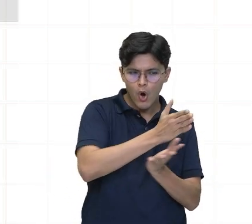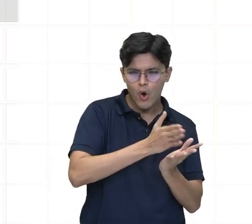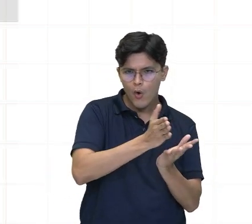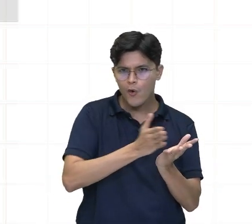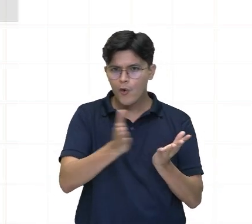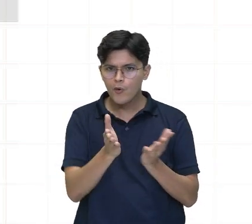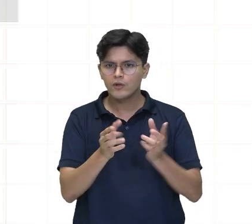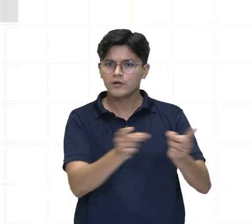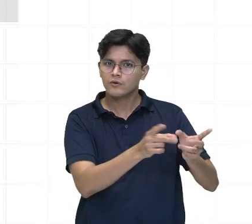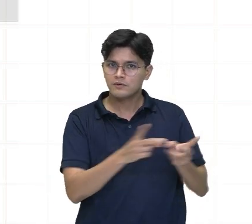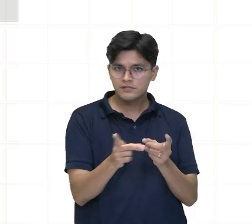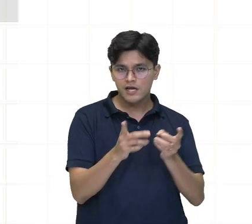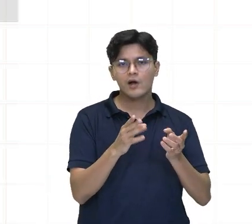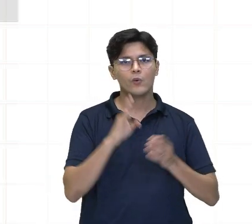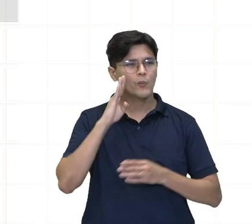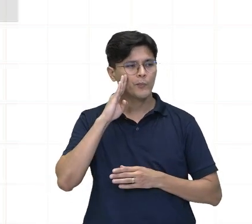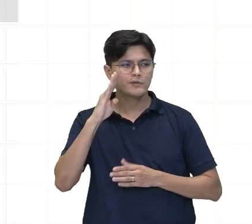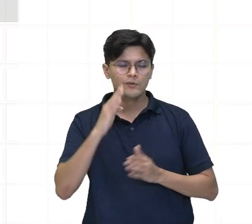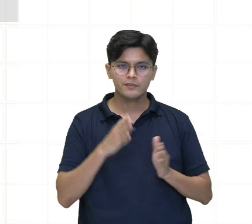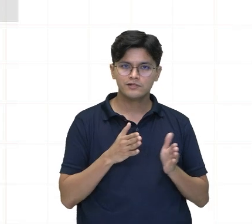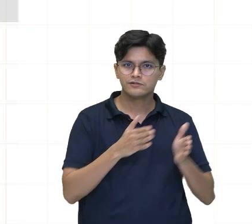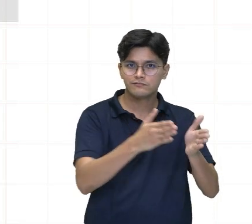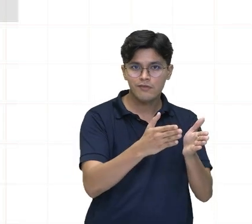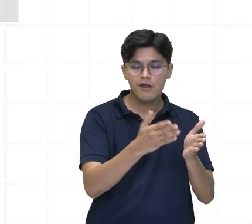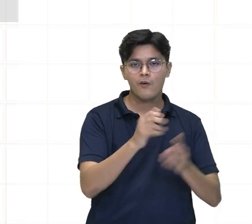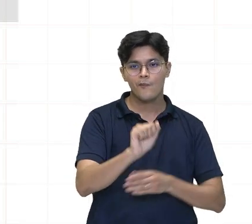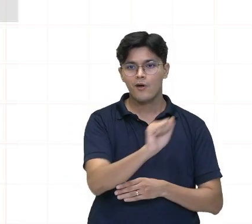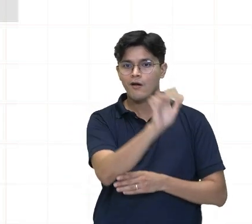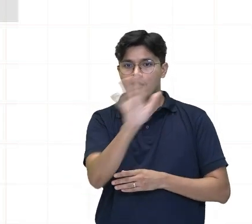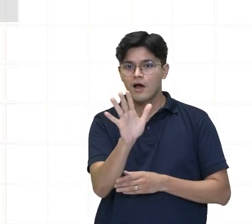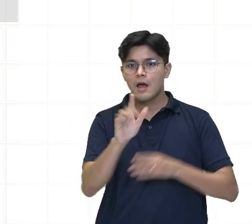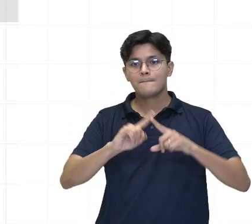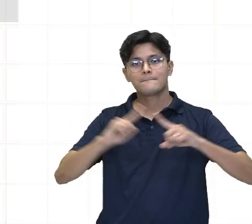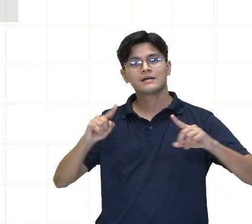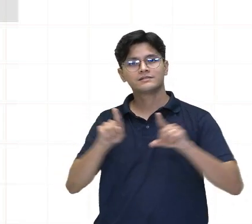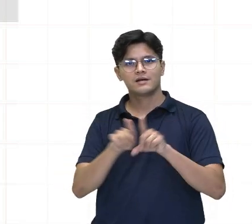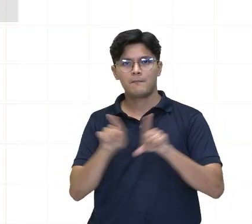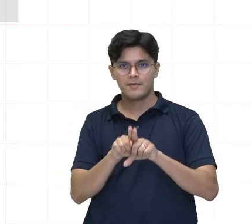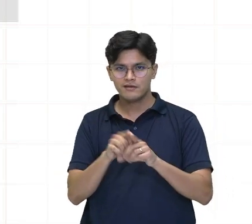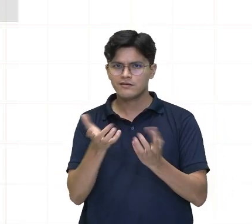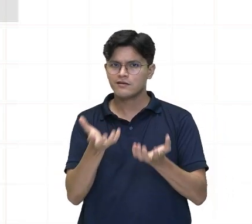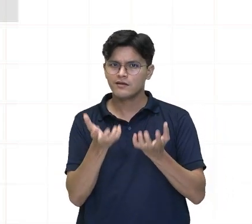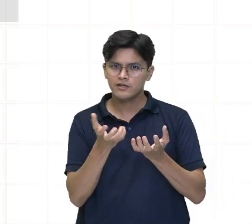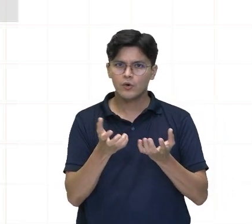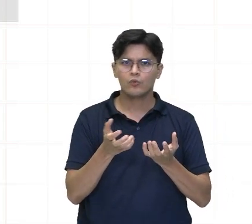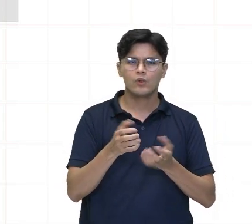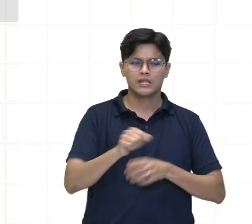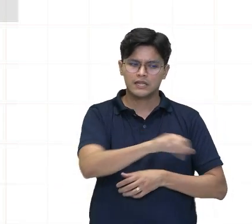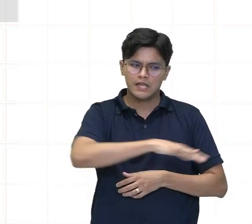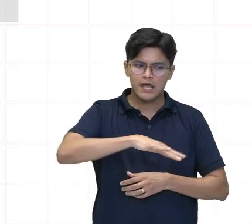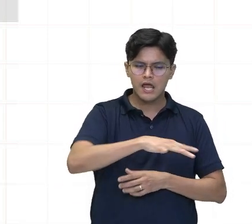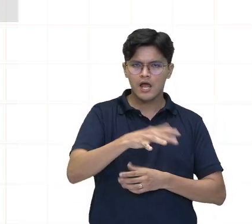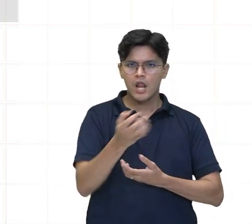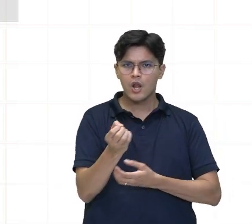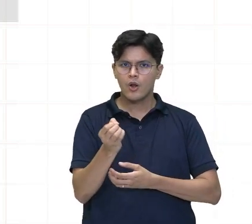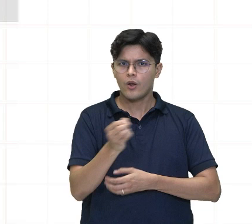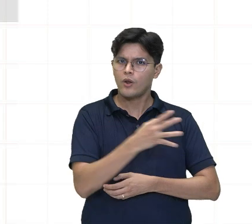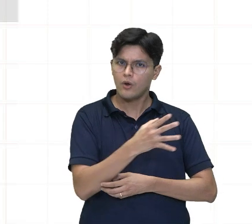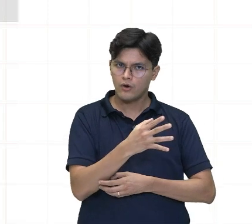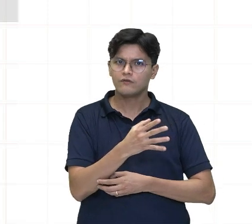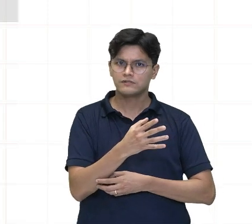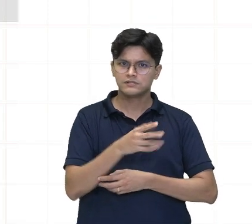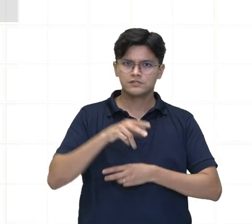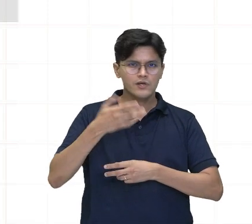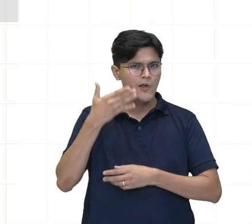também buscavam ali novas terras para eles explorarem, certo? Dando continuidade, eu gostaria de destacar também